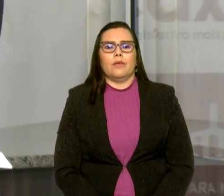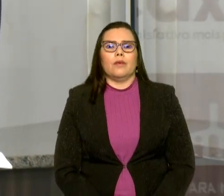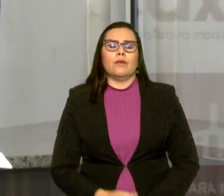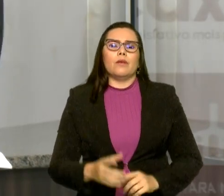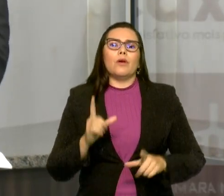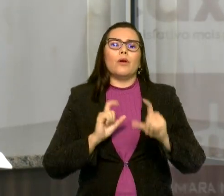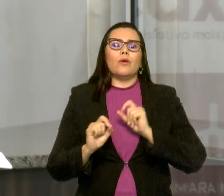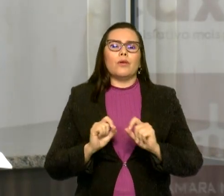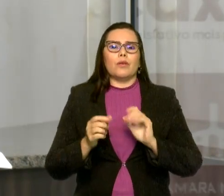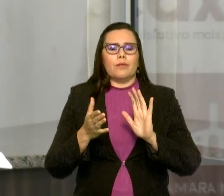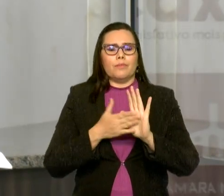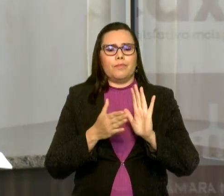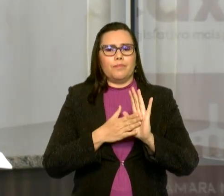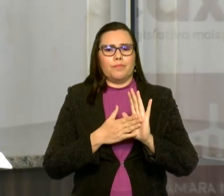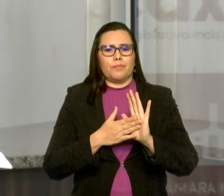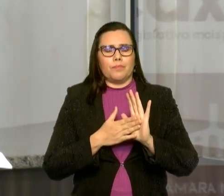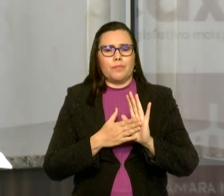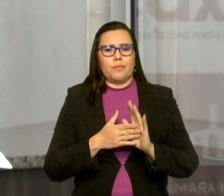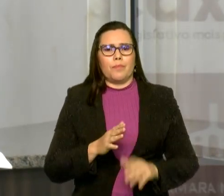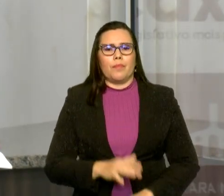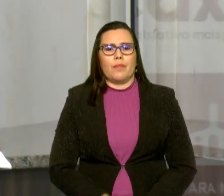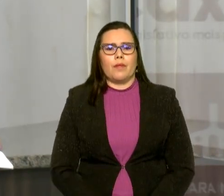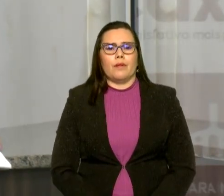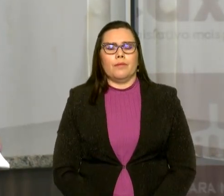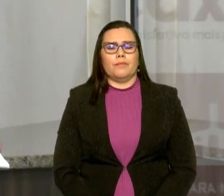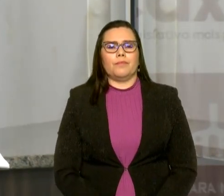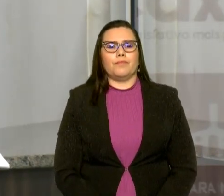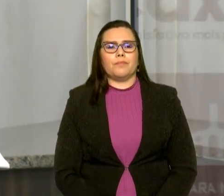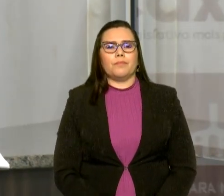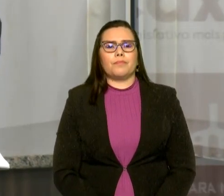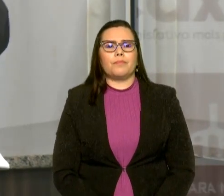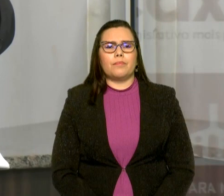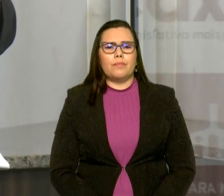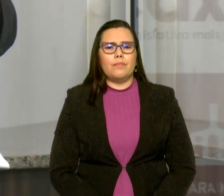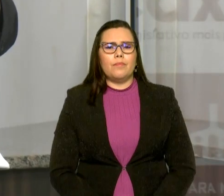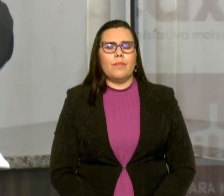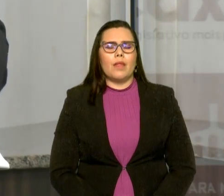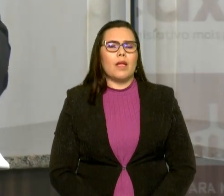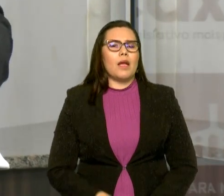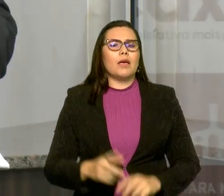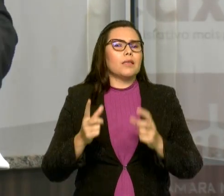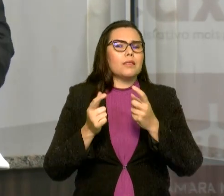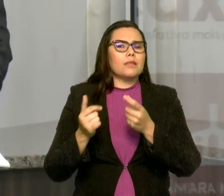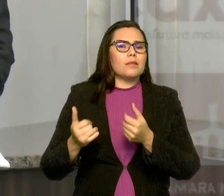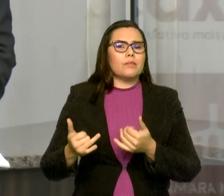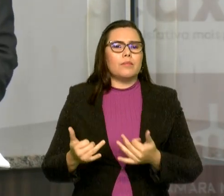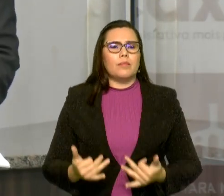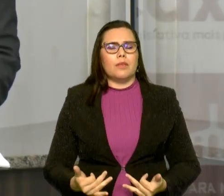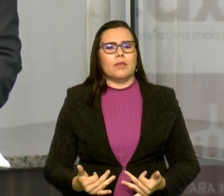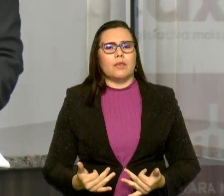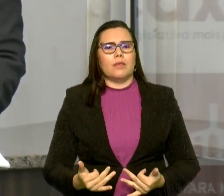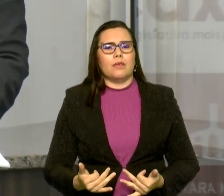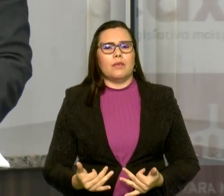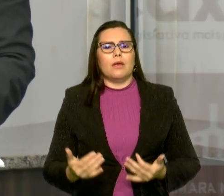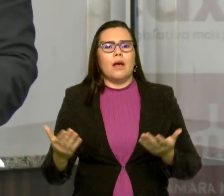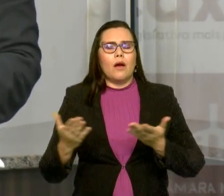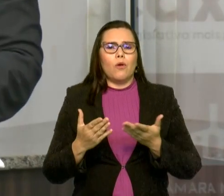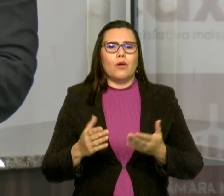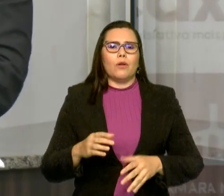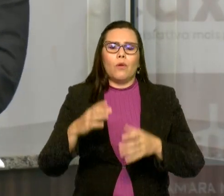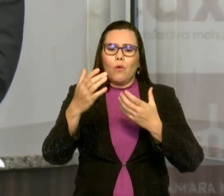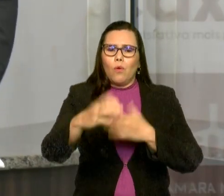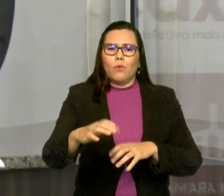Assembleia, acolhida à sanção pelo nosso governador Carlos Brandão, vai passar a ser conteúdo obrigatório nos concursos